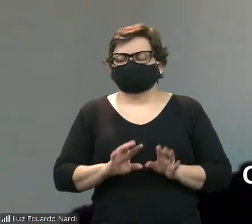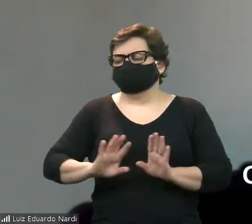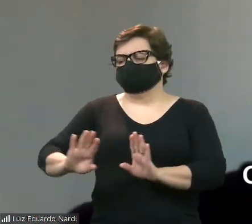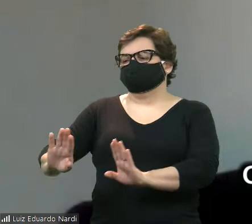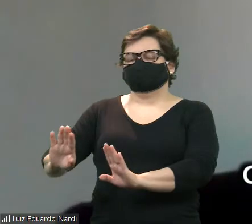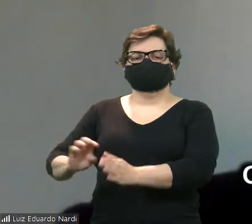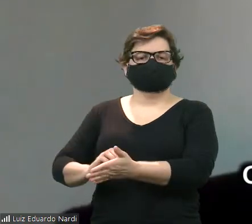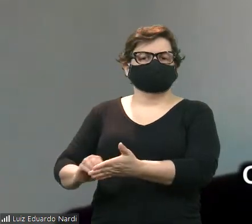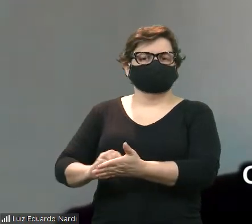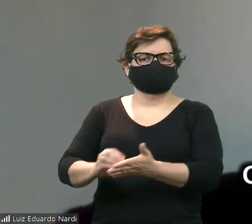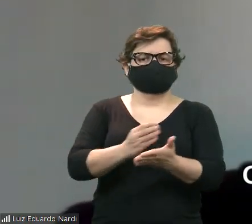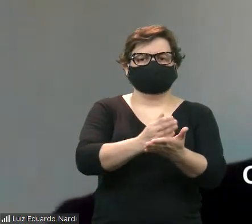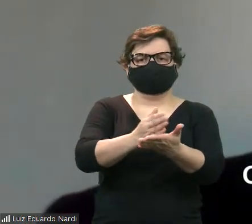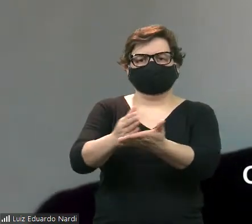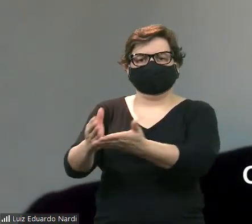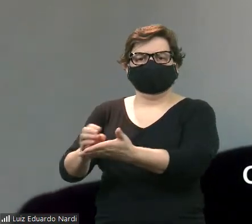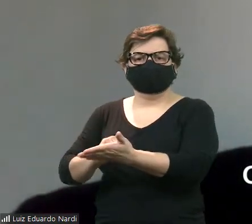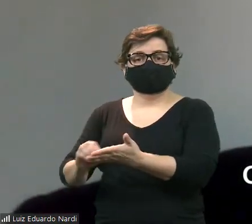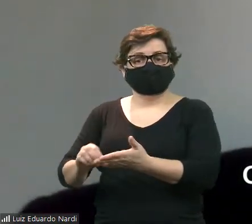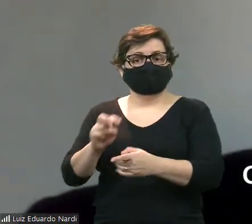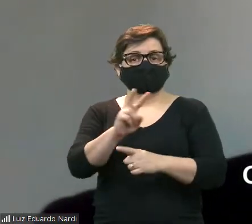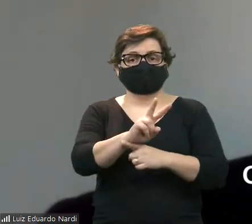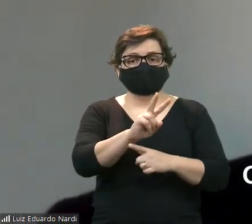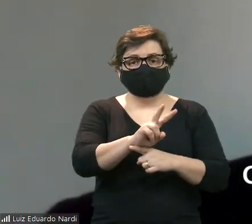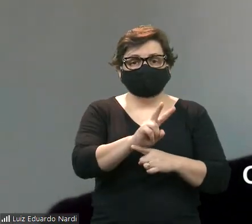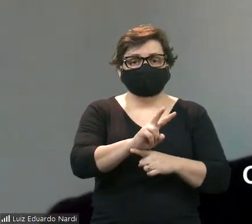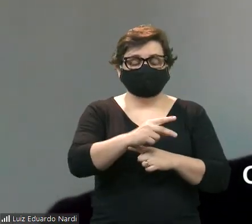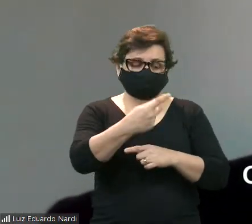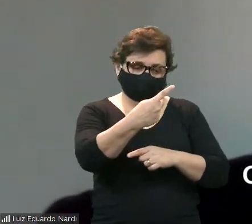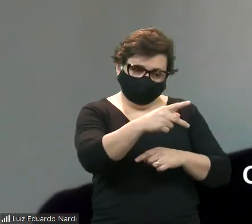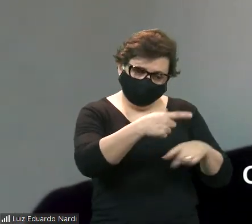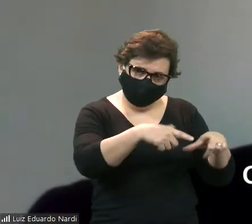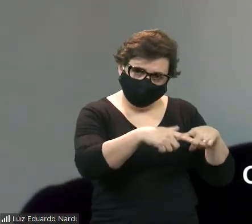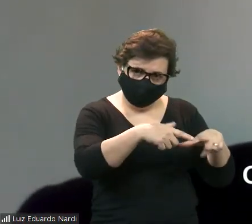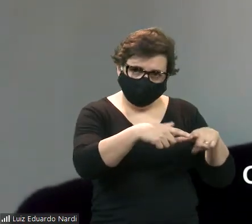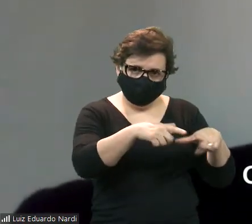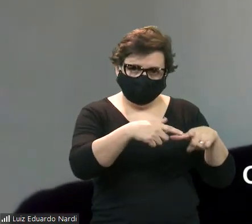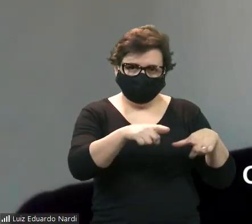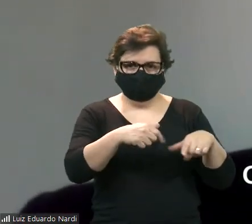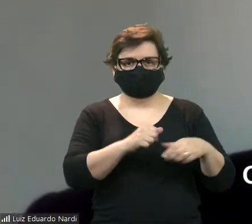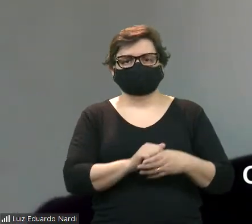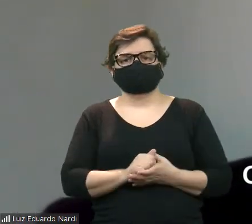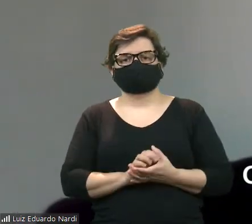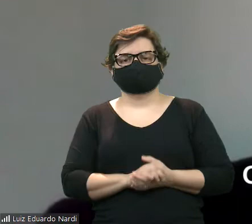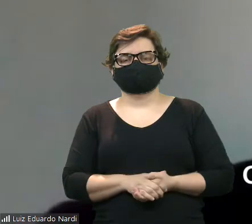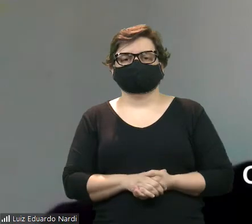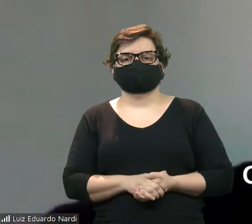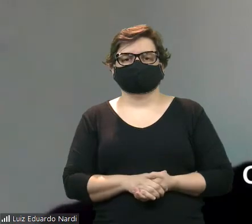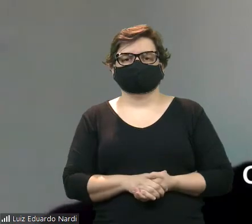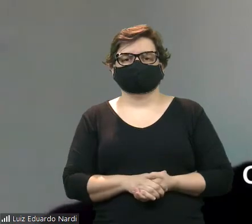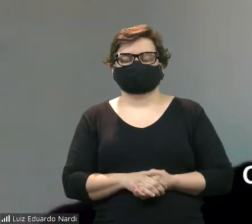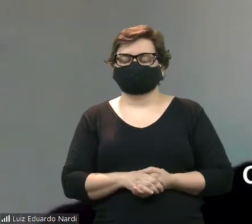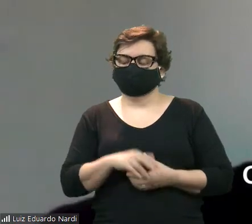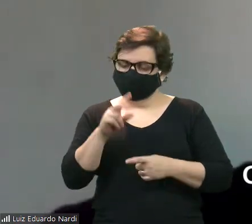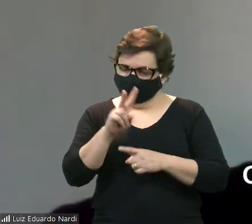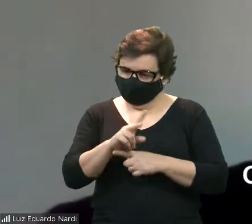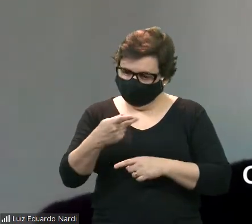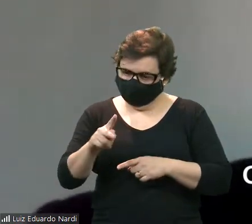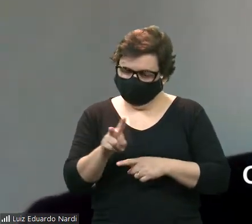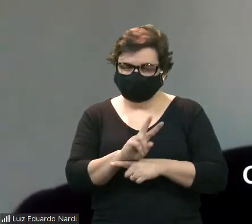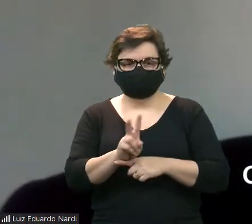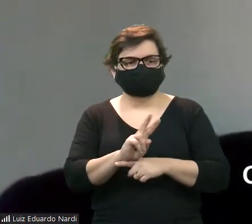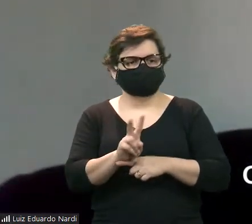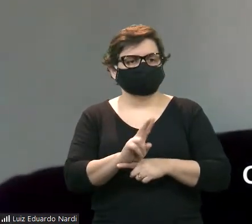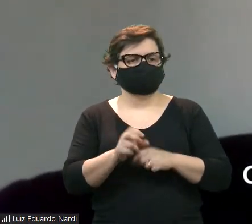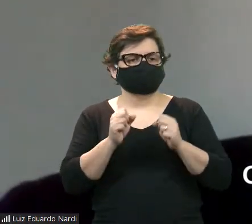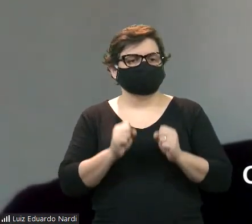secretário, cada secretário, cuidar da sua pasta, cuidar de seus fiscais, poder